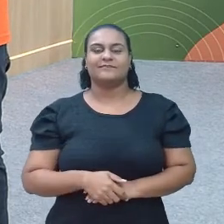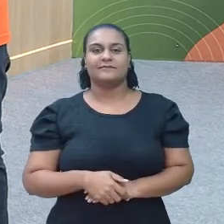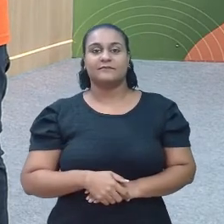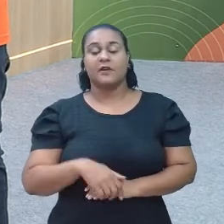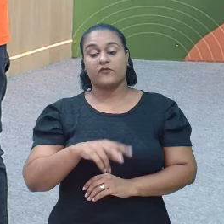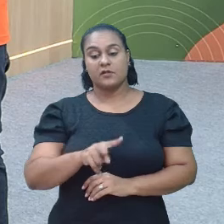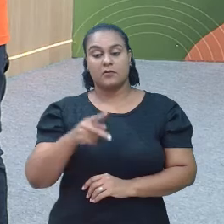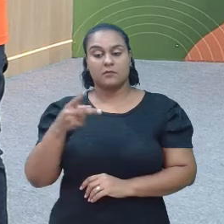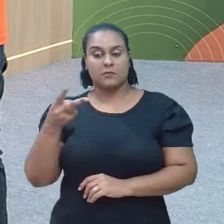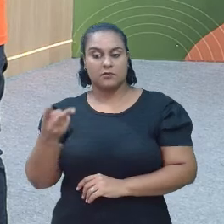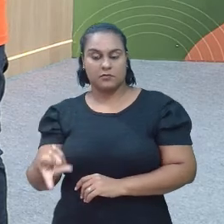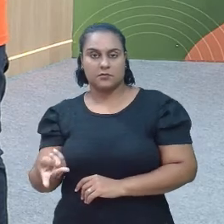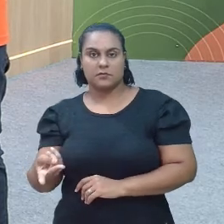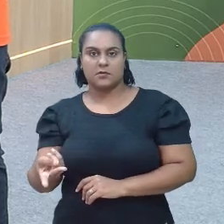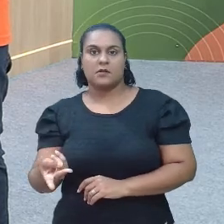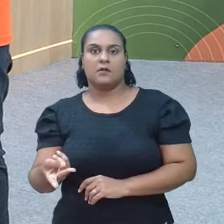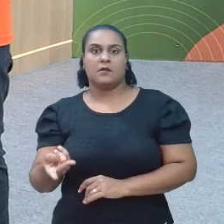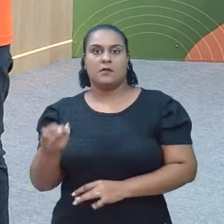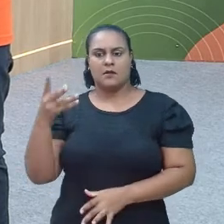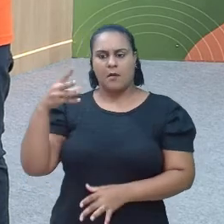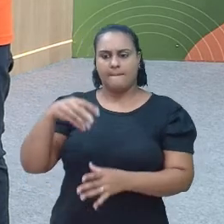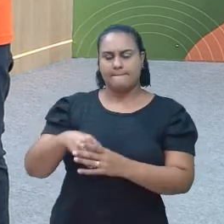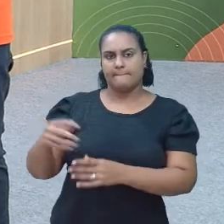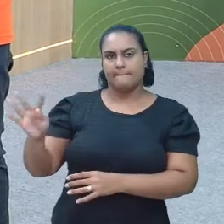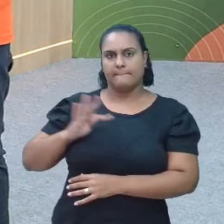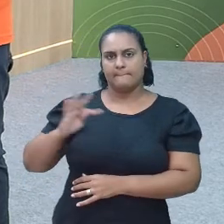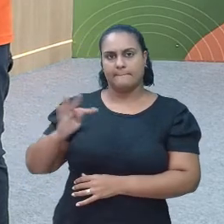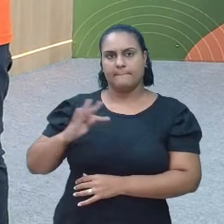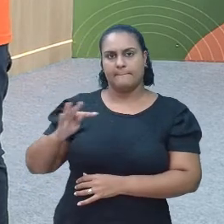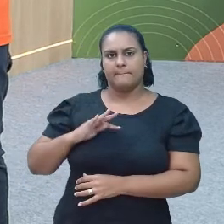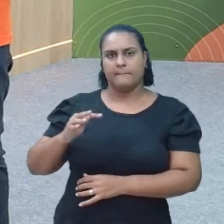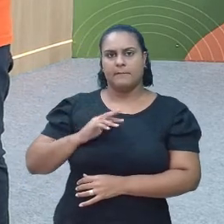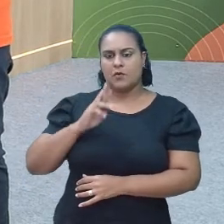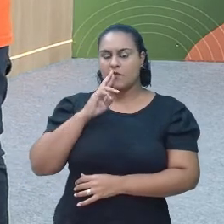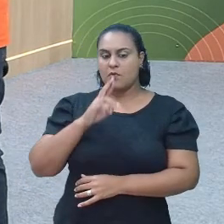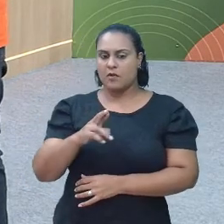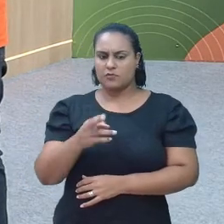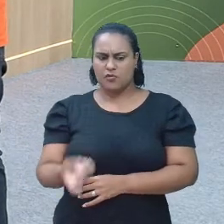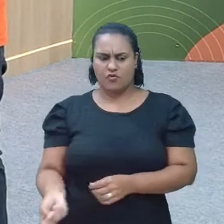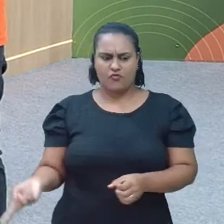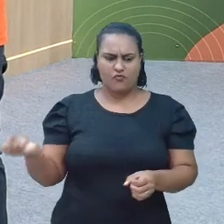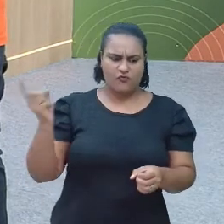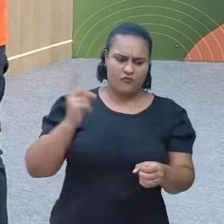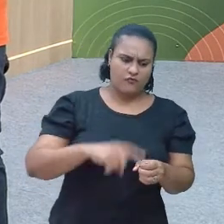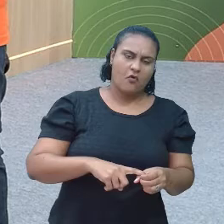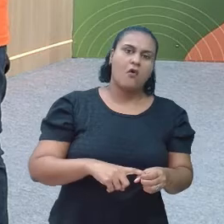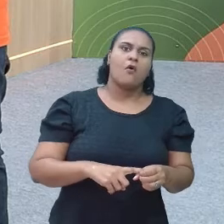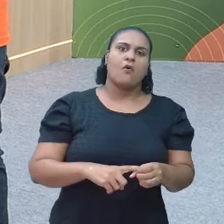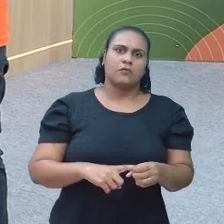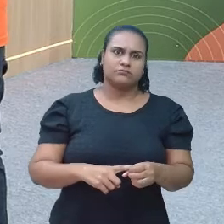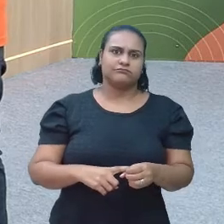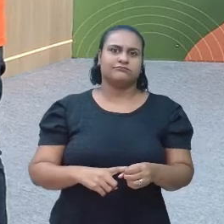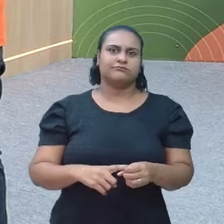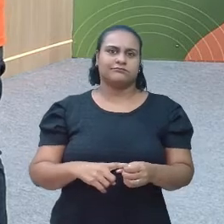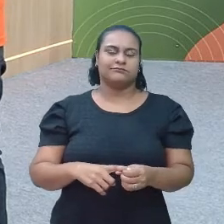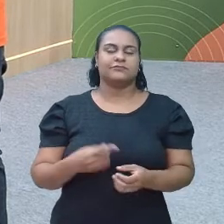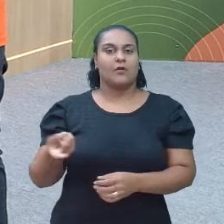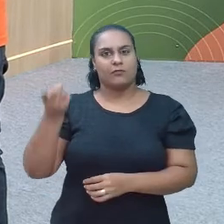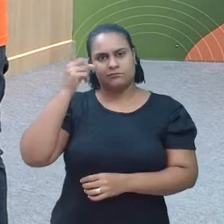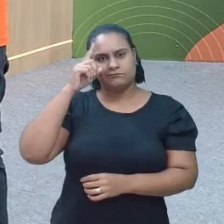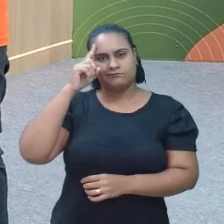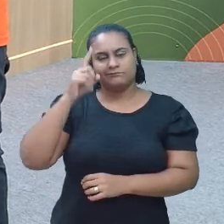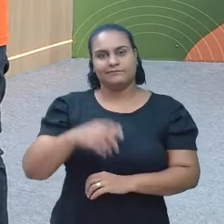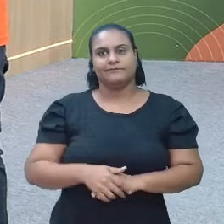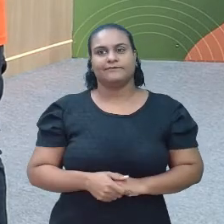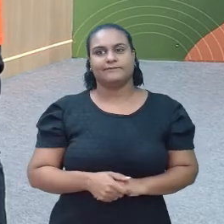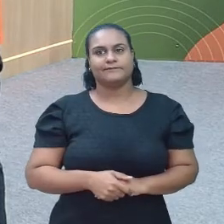matemático você vai aplicar as técnicas e como resposta você volta para o mundo real, o mundo cotidiano, tá